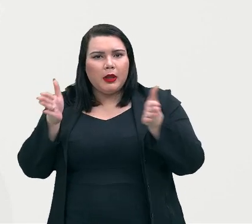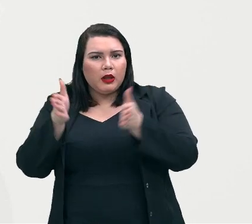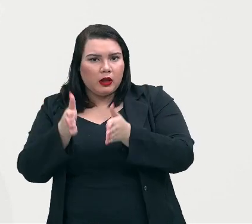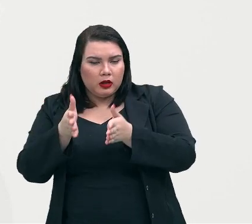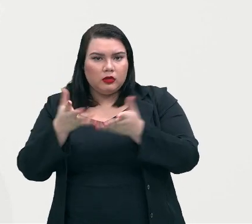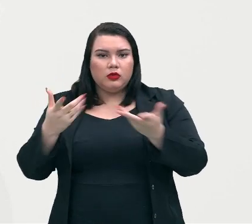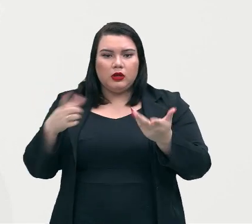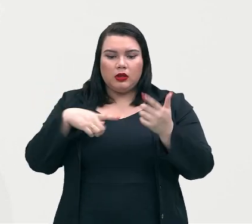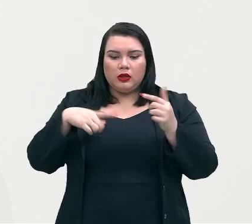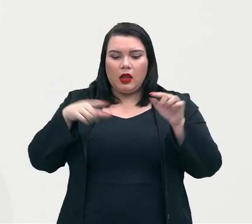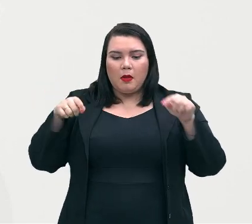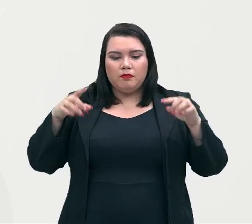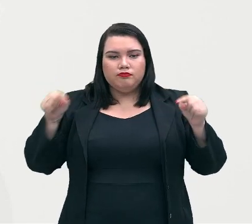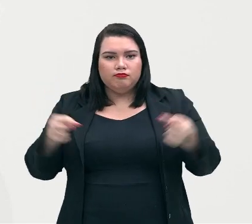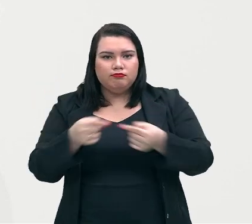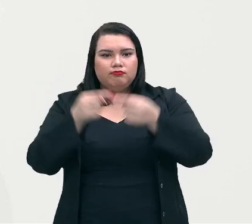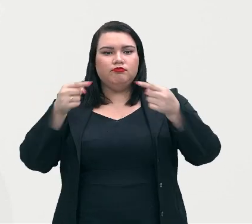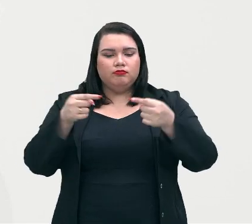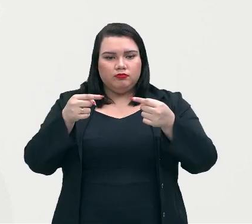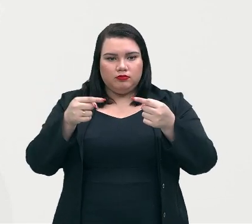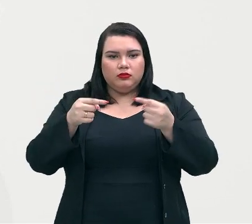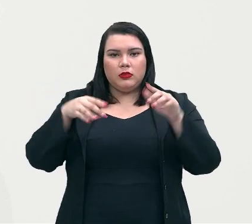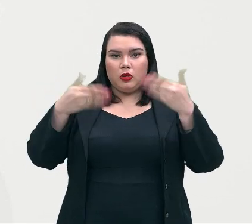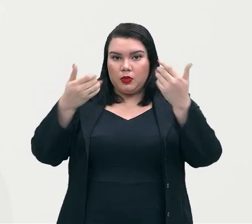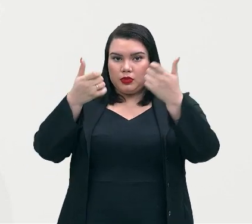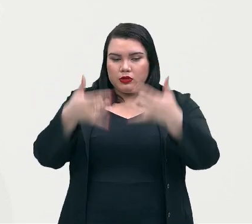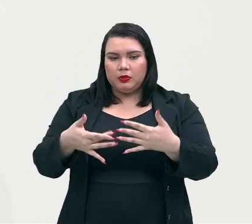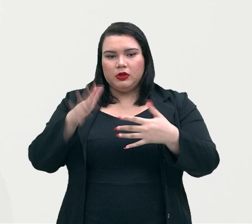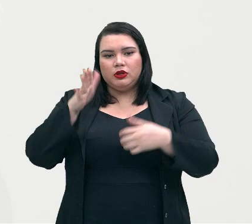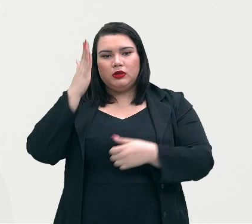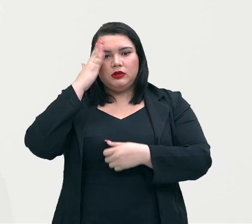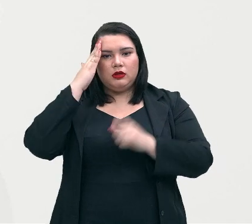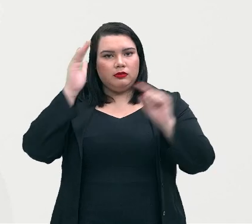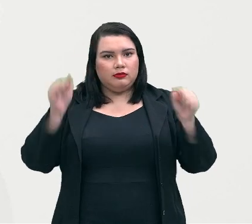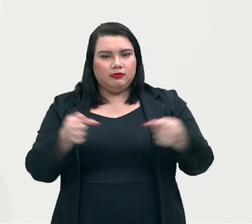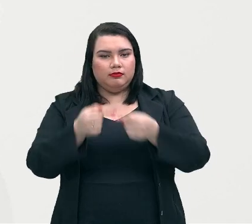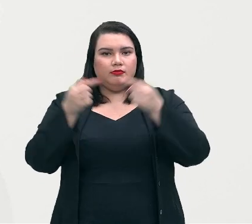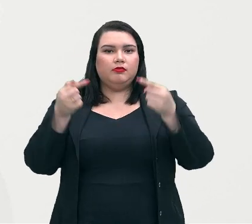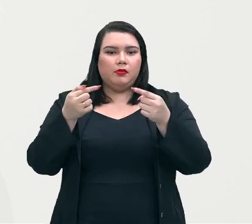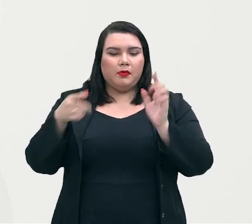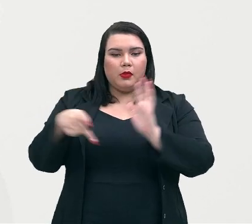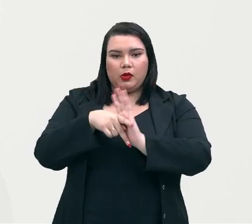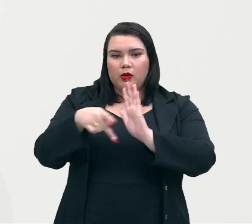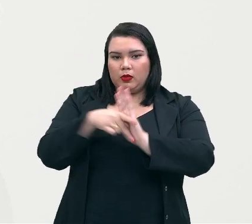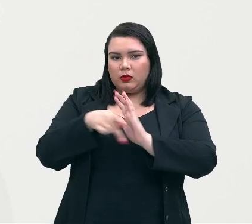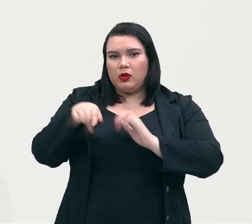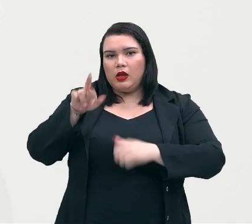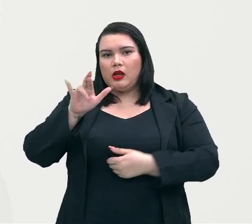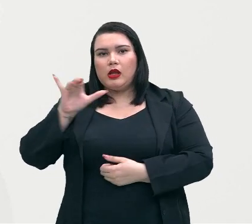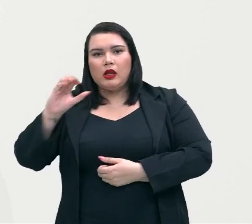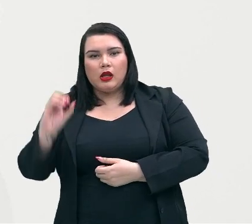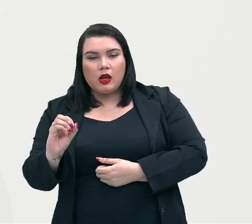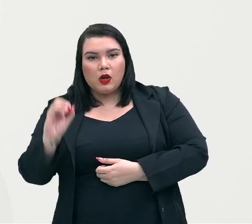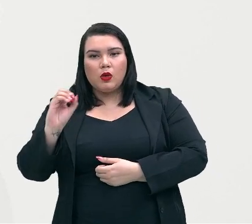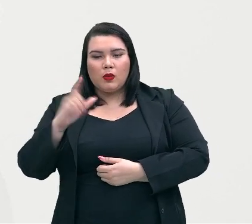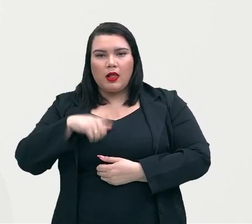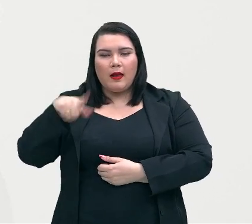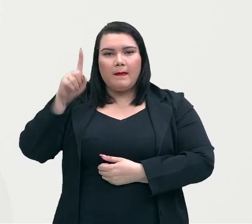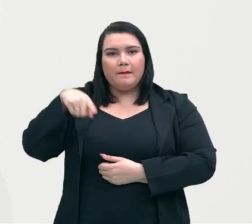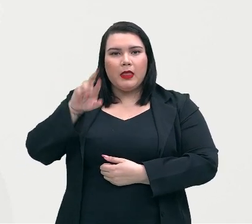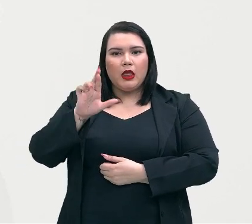uma bacia hidrográfica. Então, falou em bacia hidrográfica, lembra também aí, né, de um rio principal e